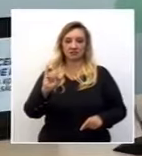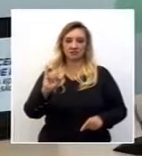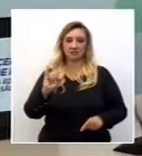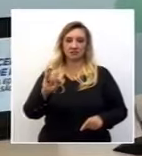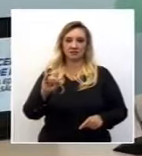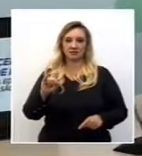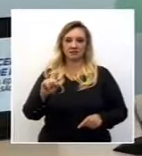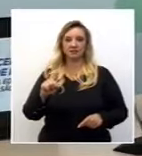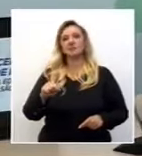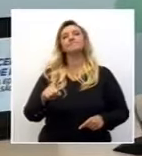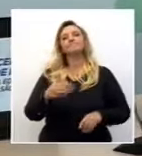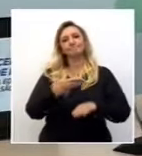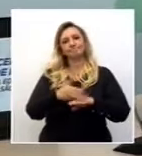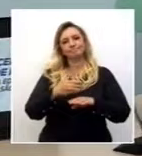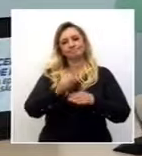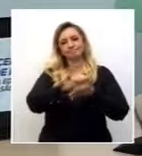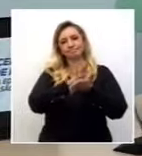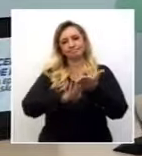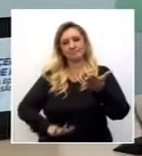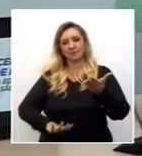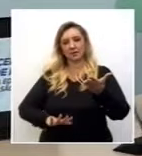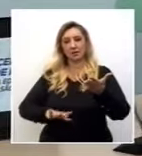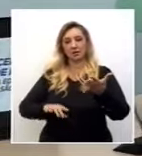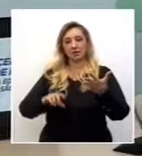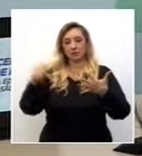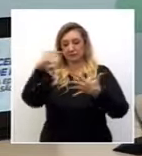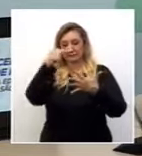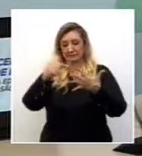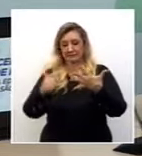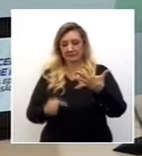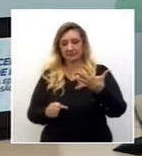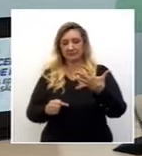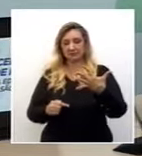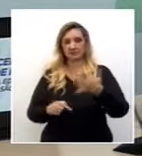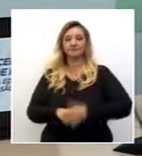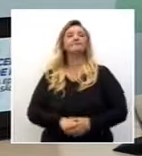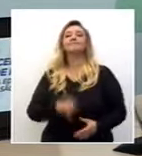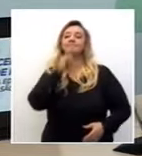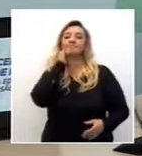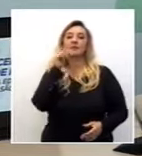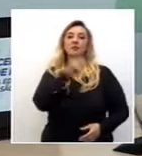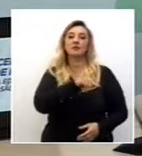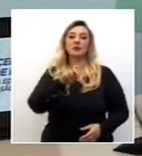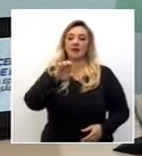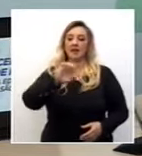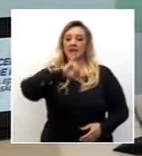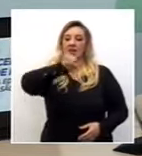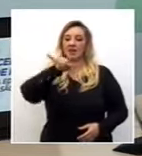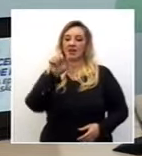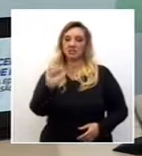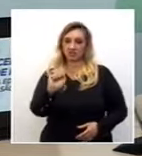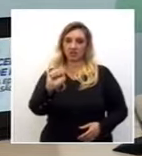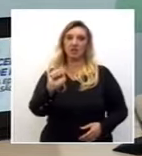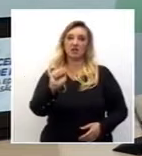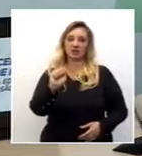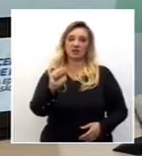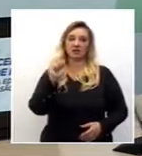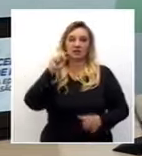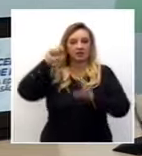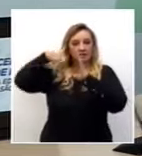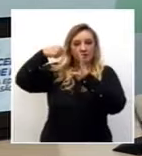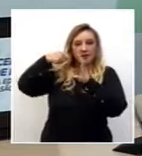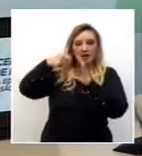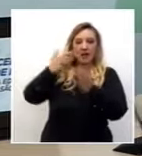para todas as matérias também, para que o professor que tenha aula com EJA, ele pode utilizar também, porque ele tem videoaulas, tem aulas